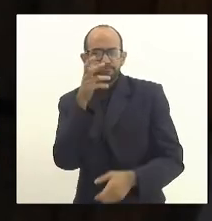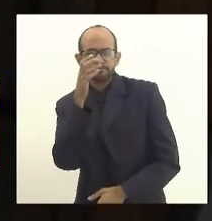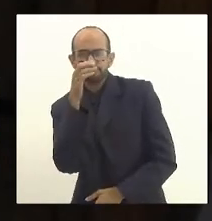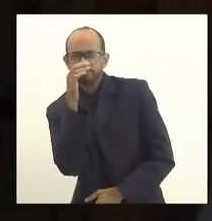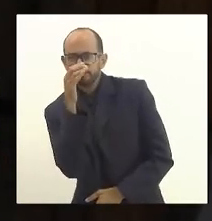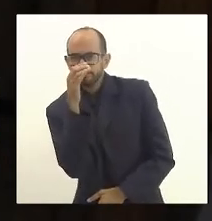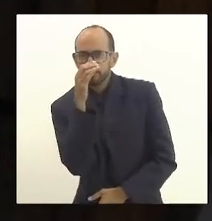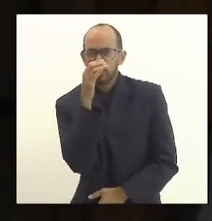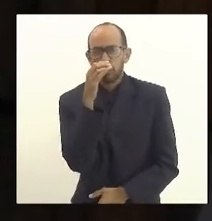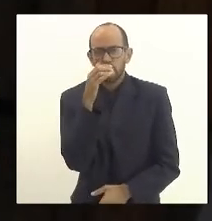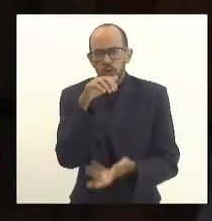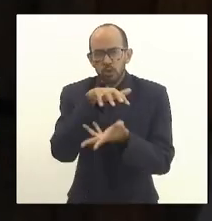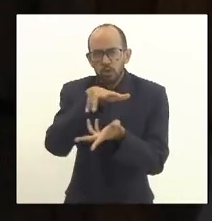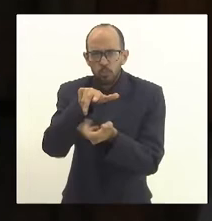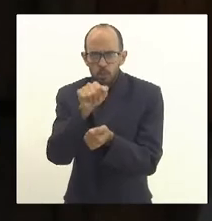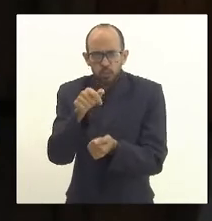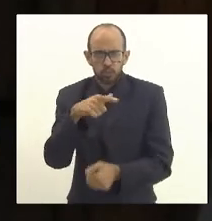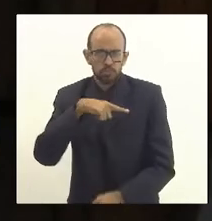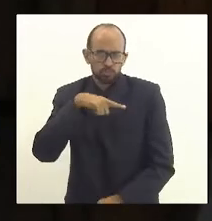Igor, o senhor comentou da questão